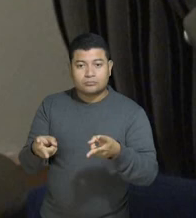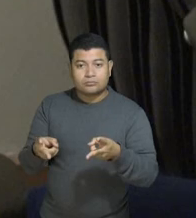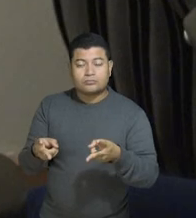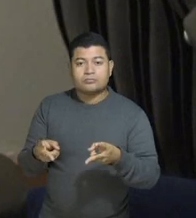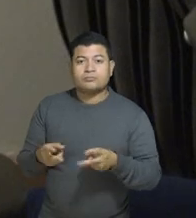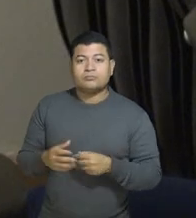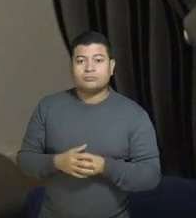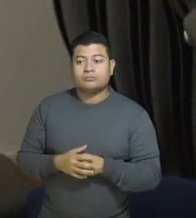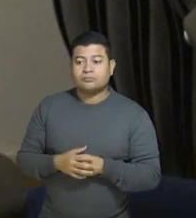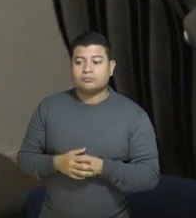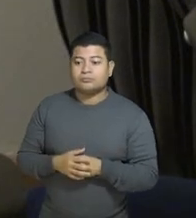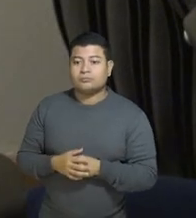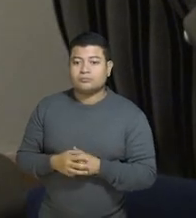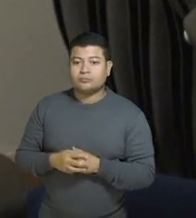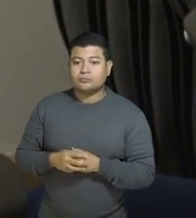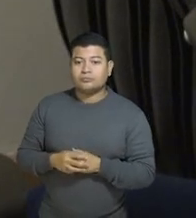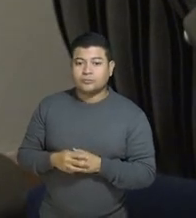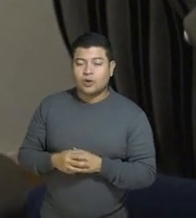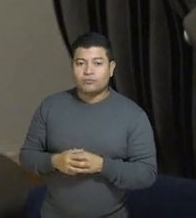algumas